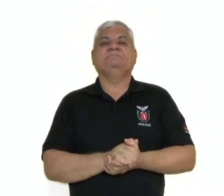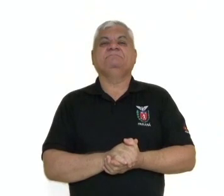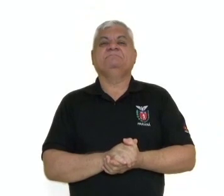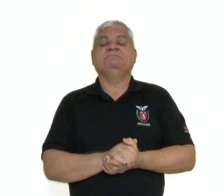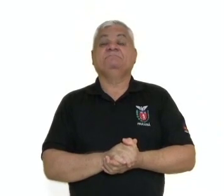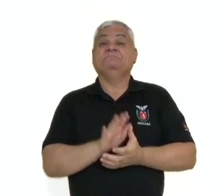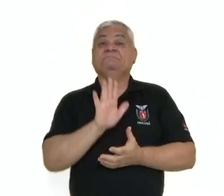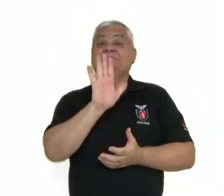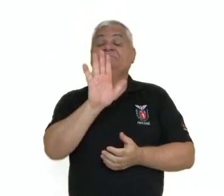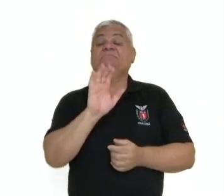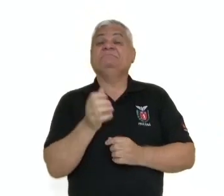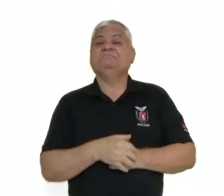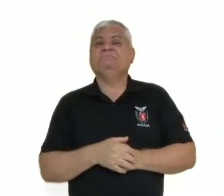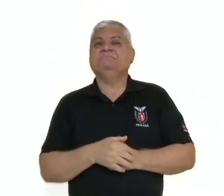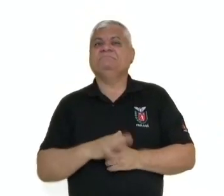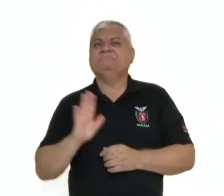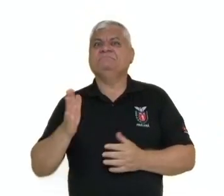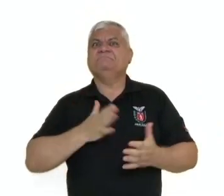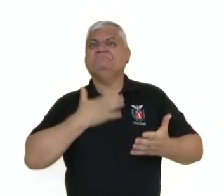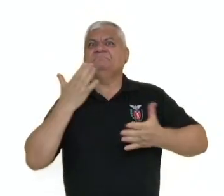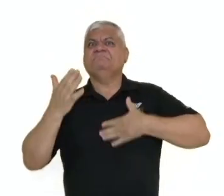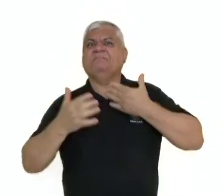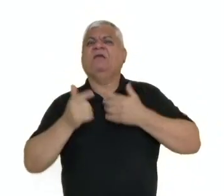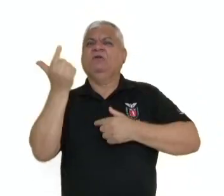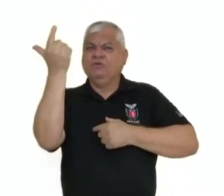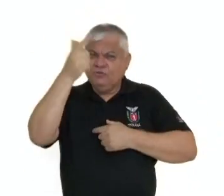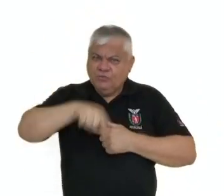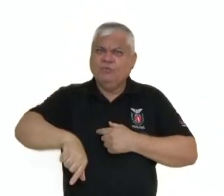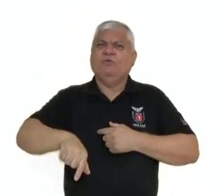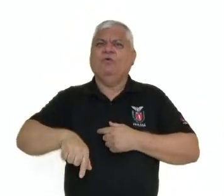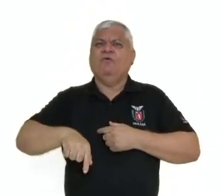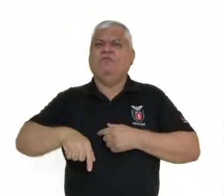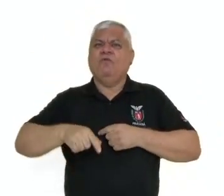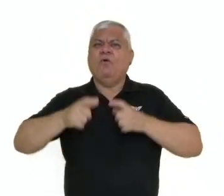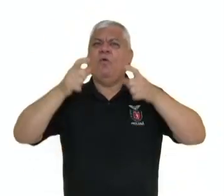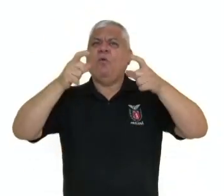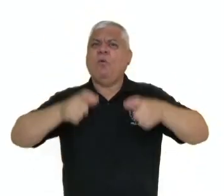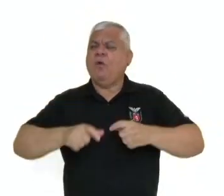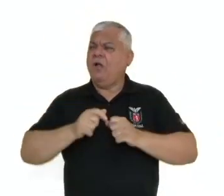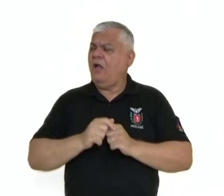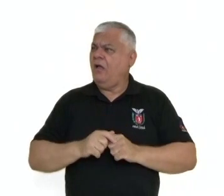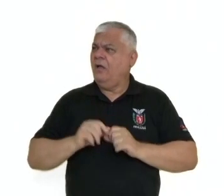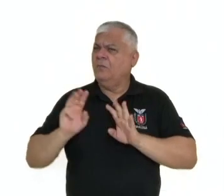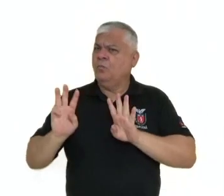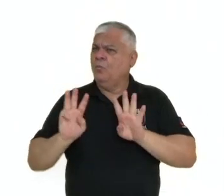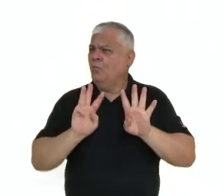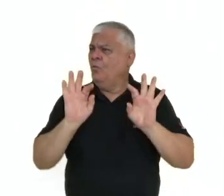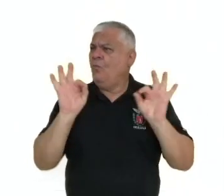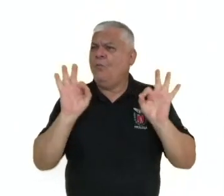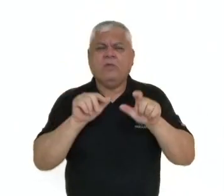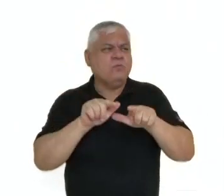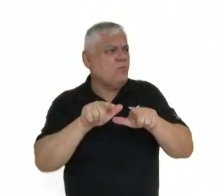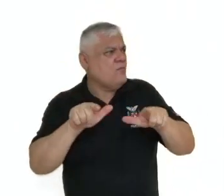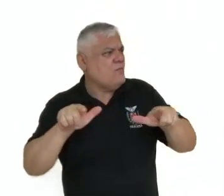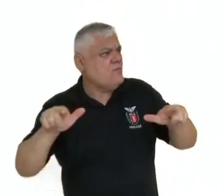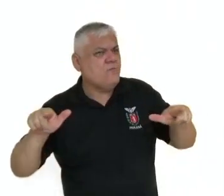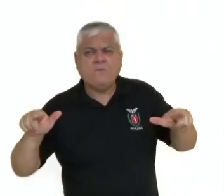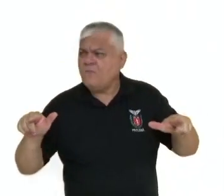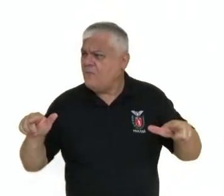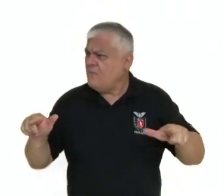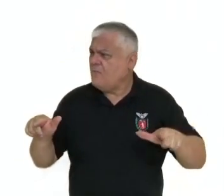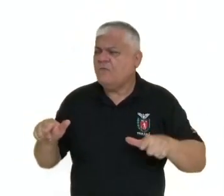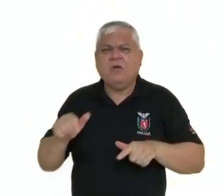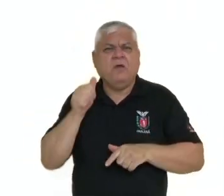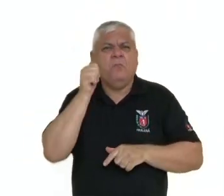Mas o estranho foi que, ao passar novamente no local, não encontraram mais ninguém. As velhas